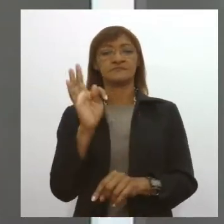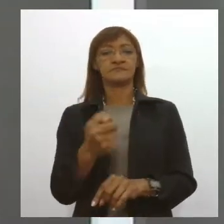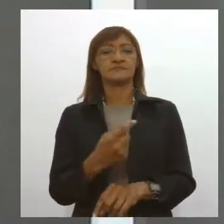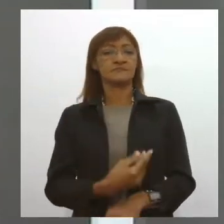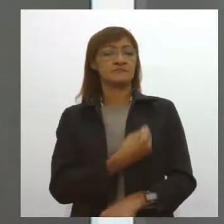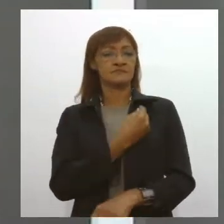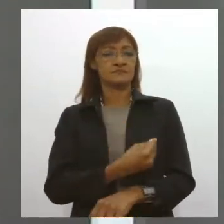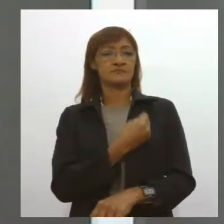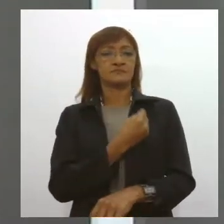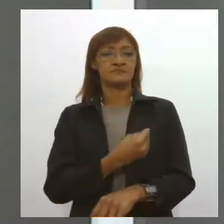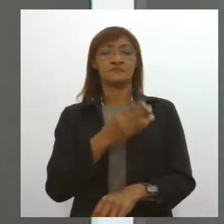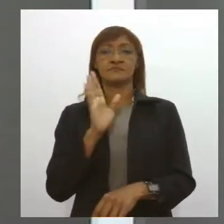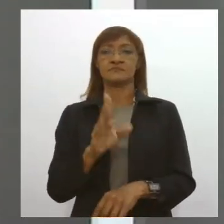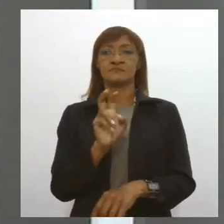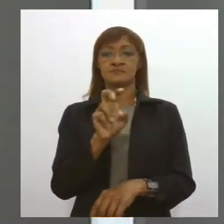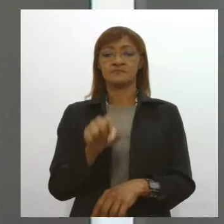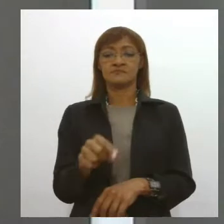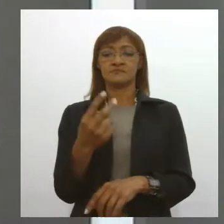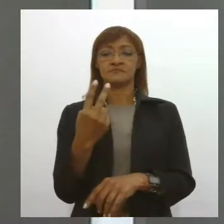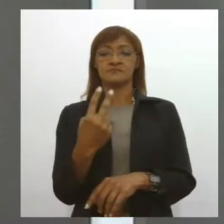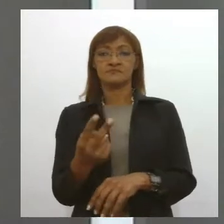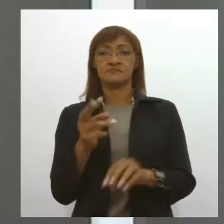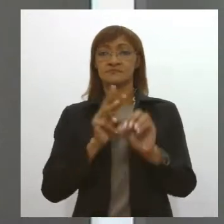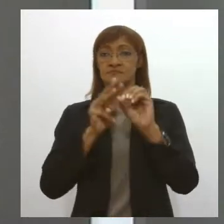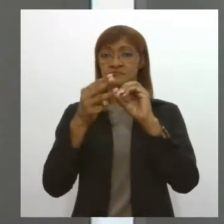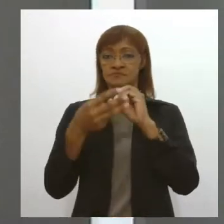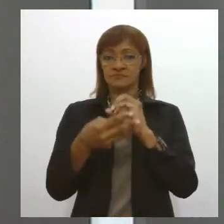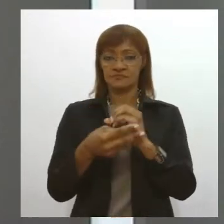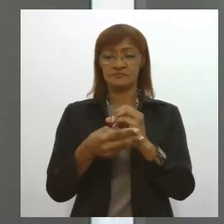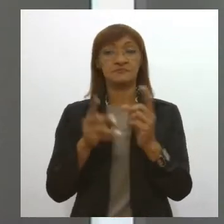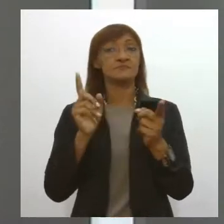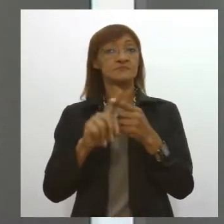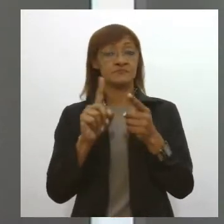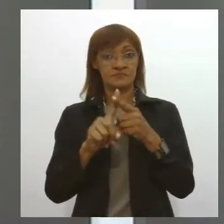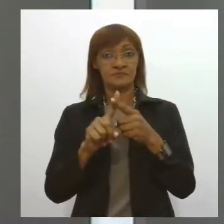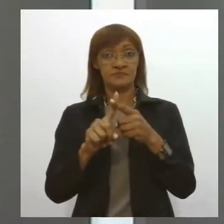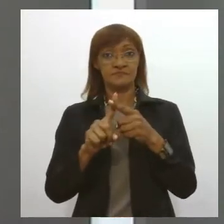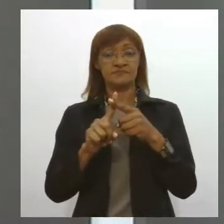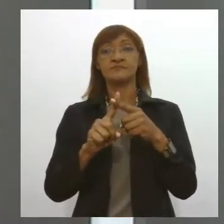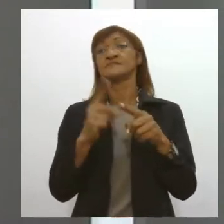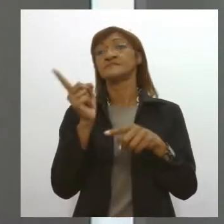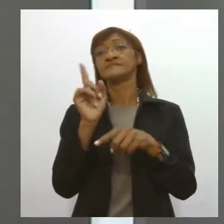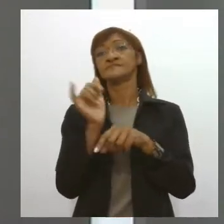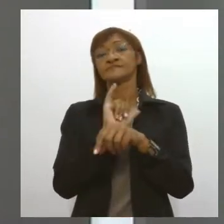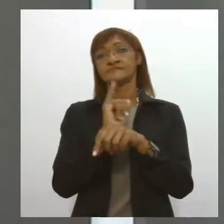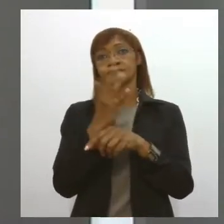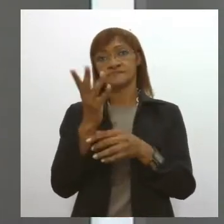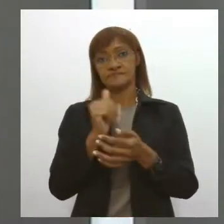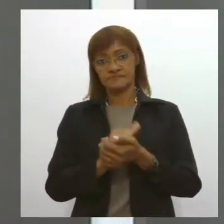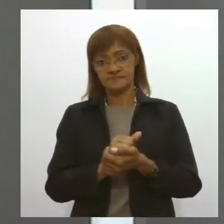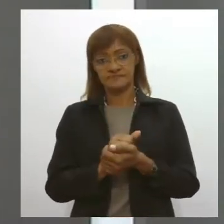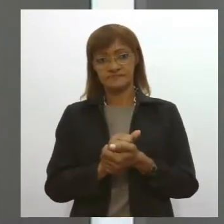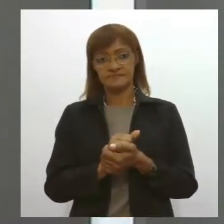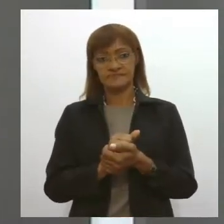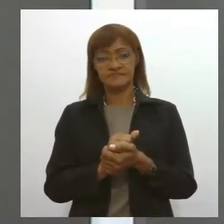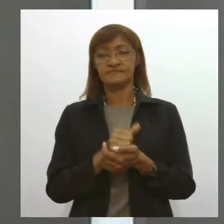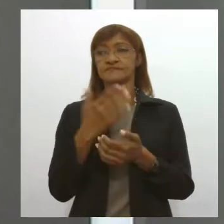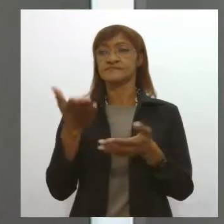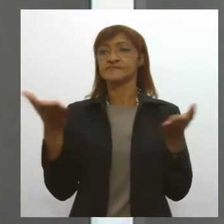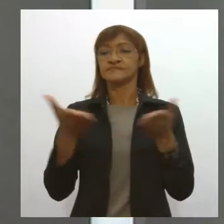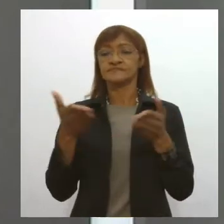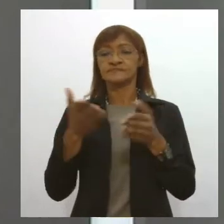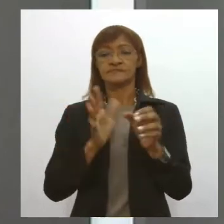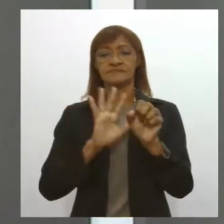será feita no canal 5.2 da TV Alese e através do YouTube. Vale a pena você conferir também, viu? E agora vamos com os dados